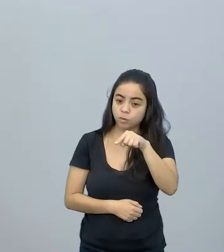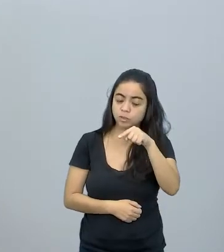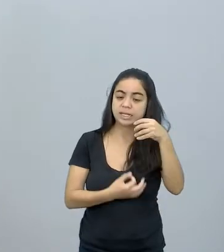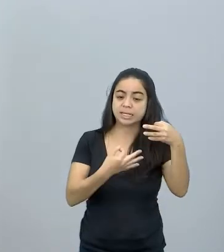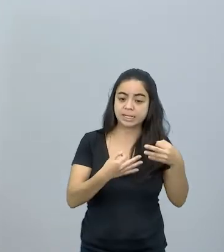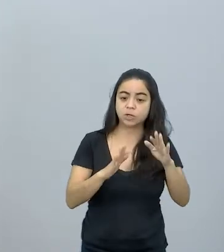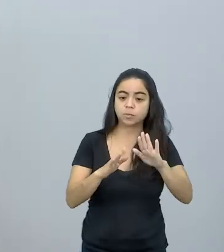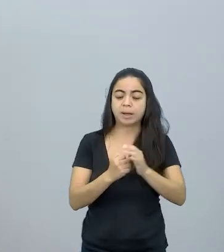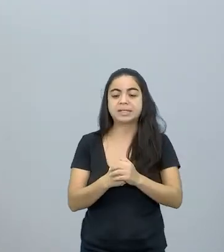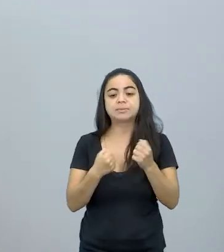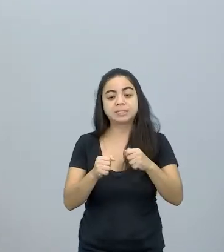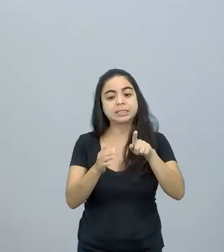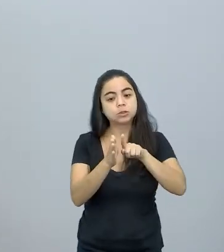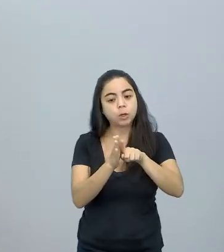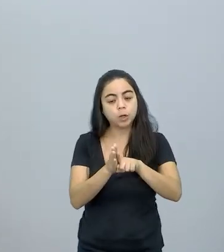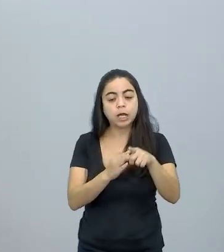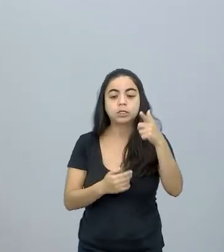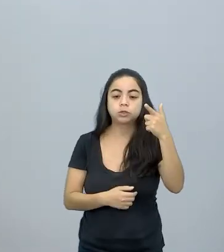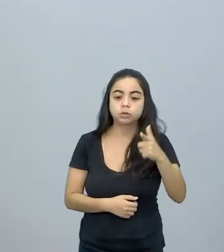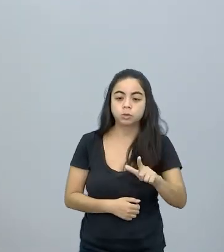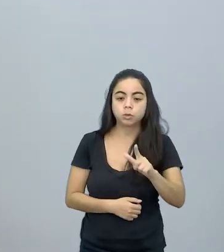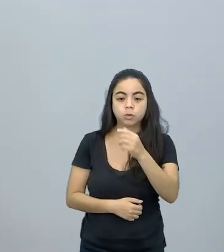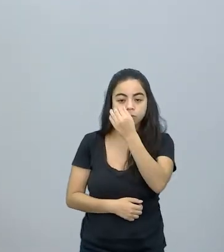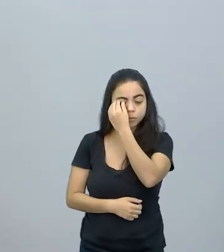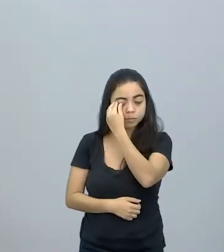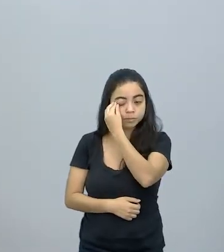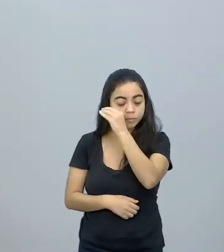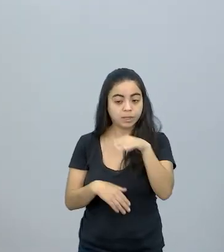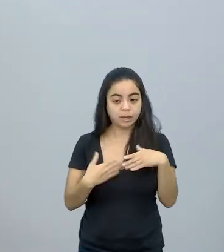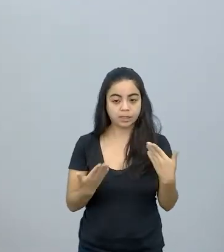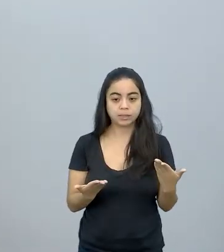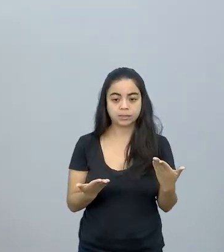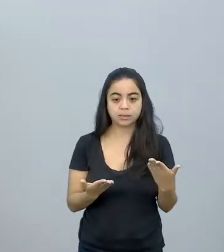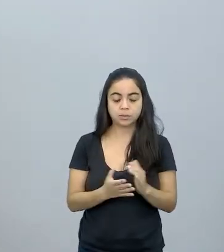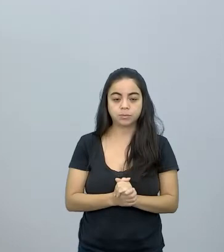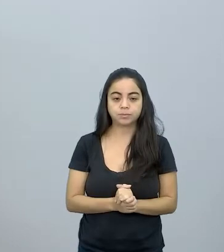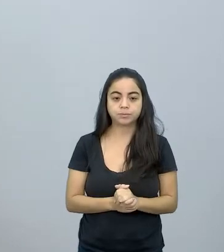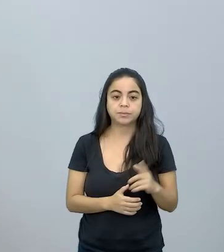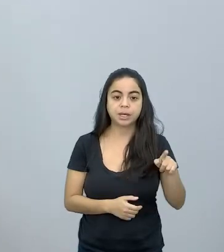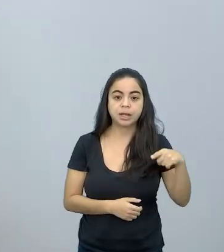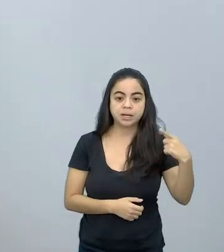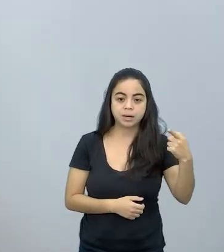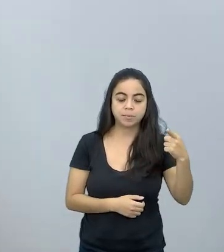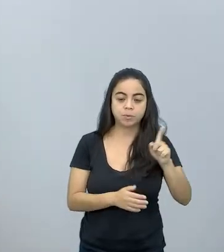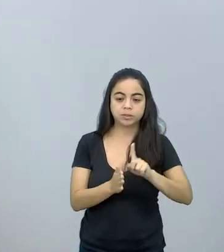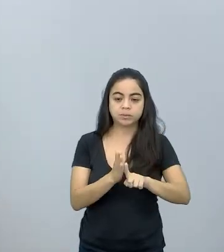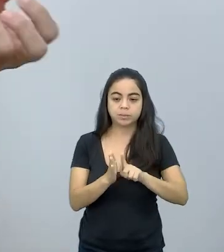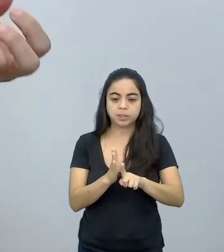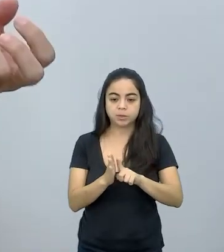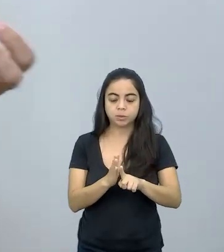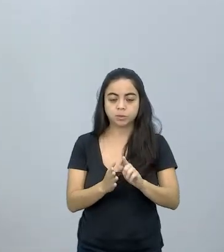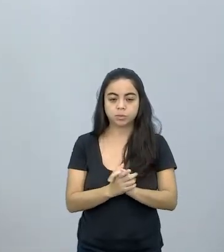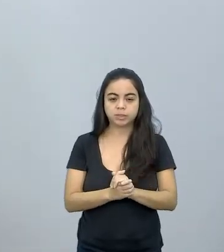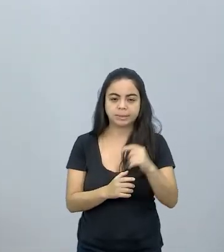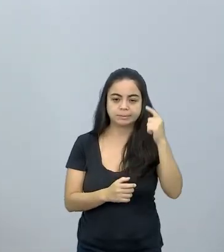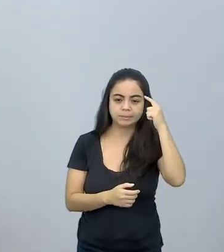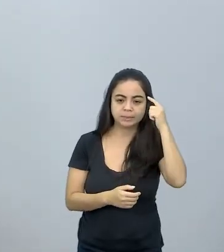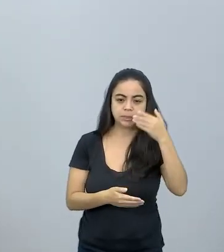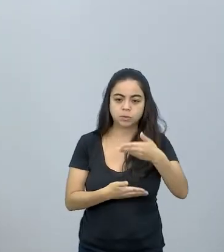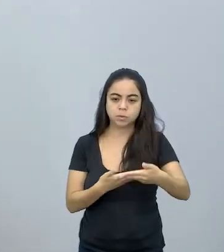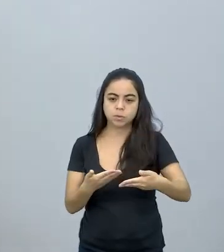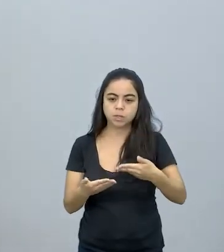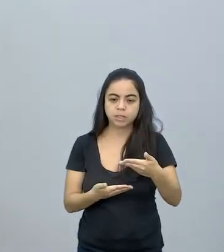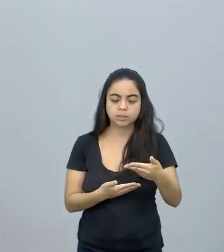eu quero refazer a sua pesquisa, né? Então, pessoal, depois dessa pergunta que tem a relação entre imigração